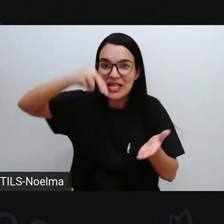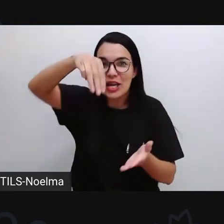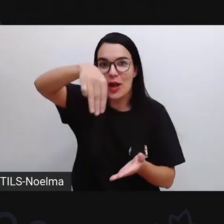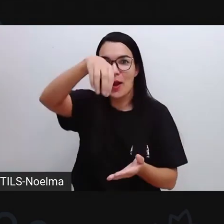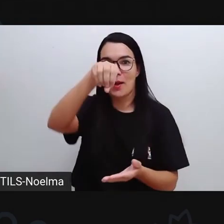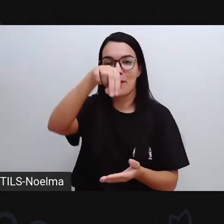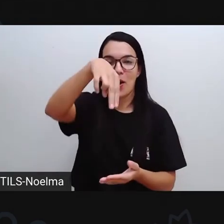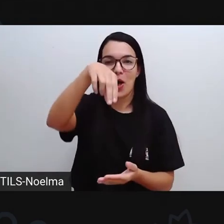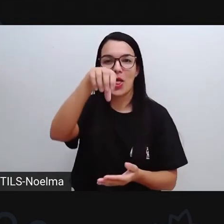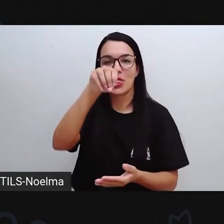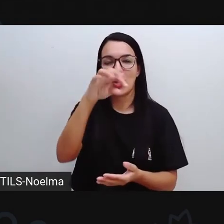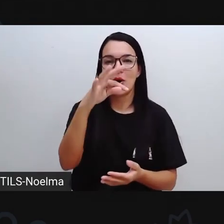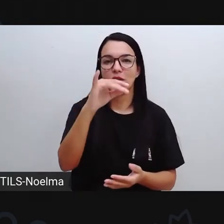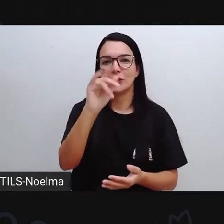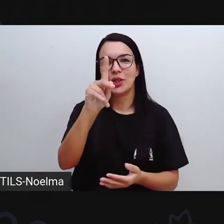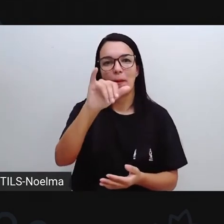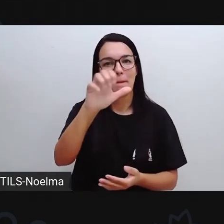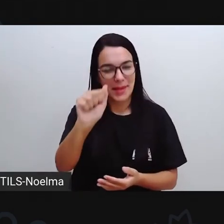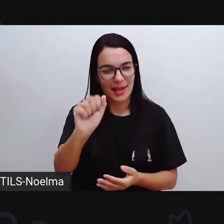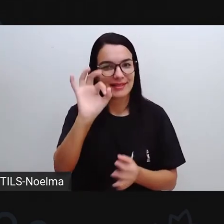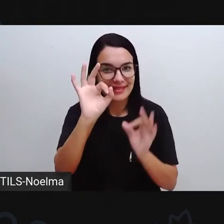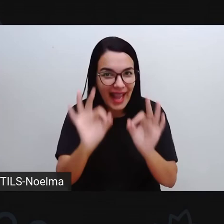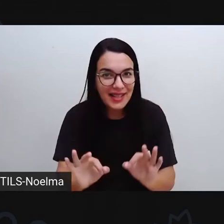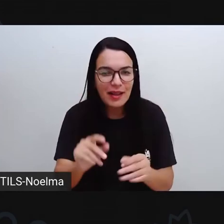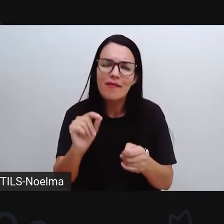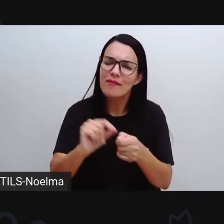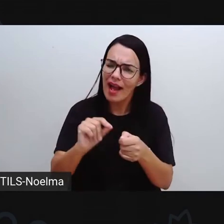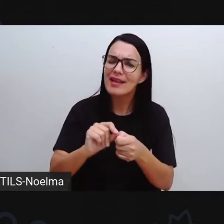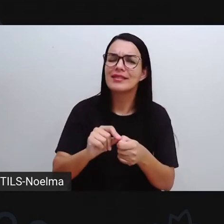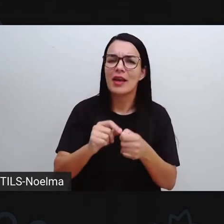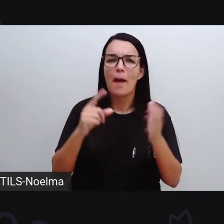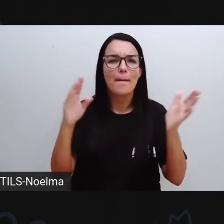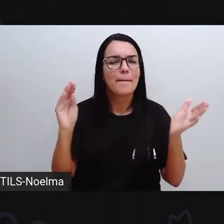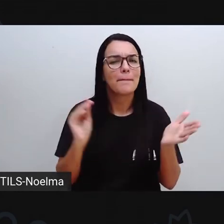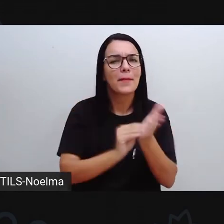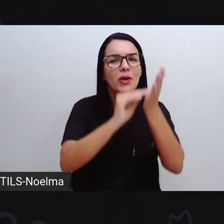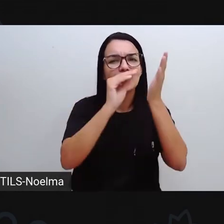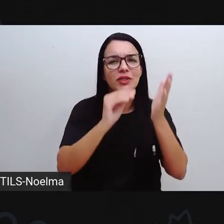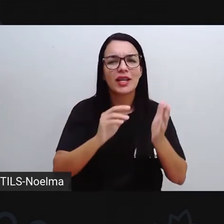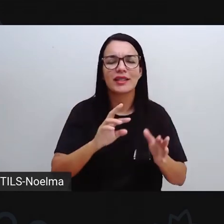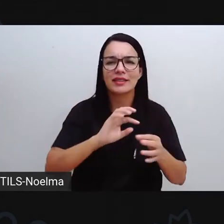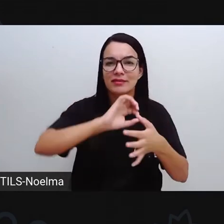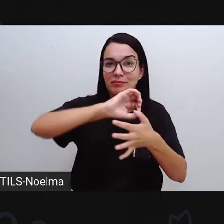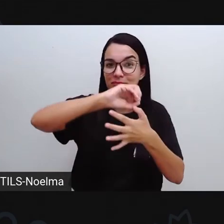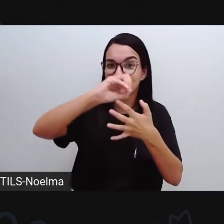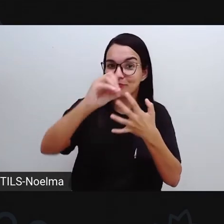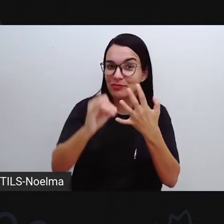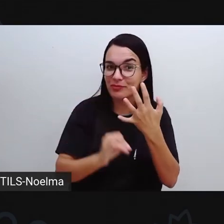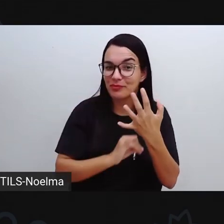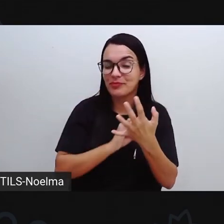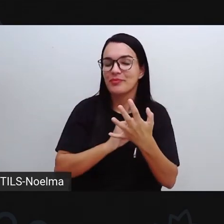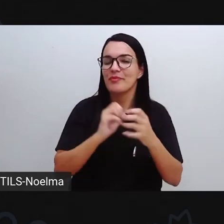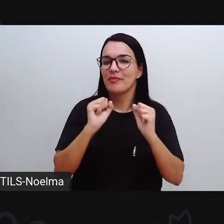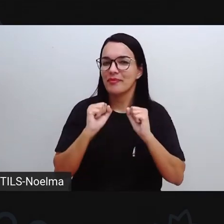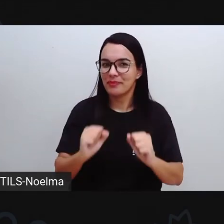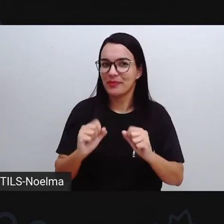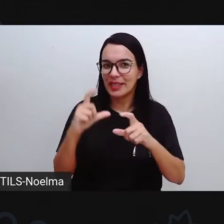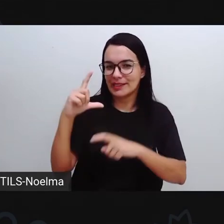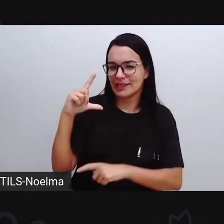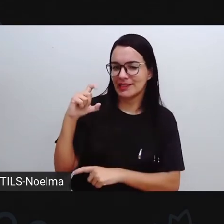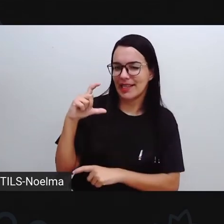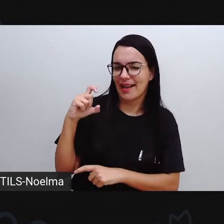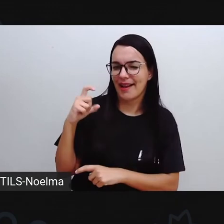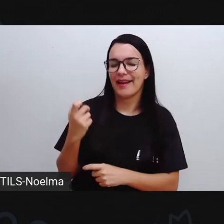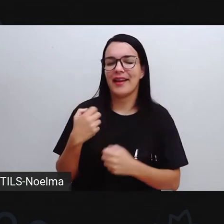Nós estamos utilizando a técnica de monotipia. Façam aí, poste nas redes sociais a arte de vocês, que eu quero muito